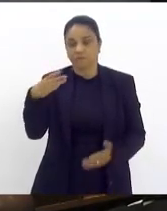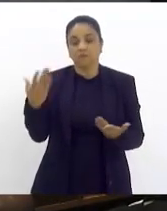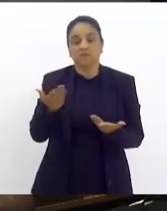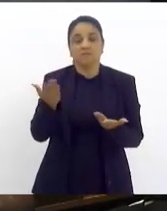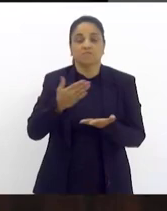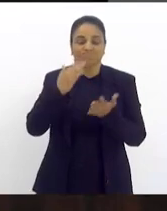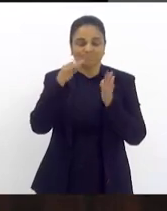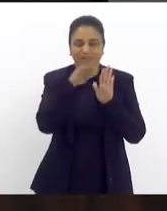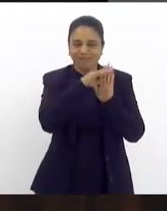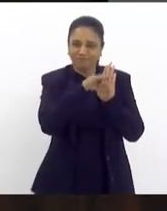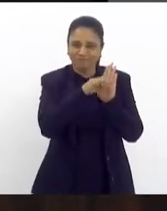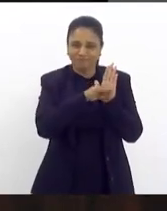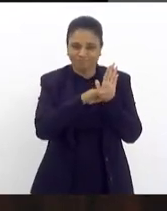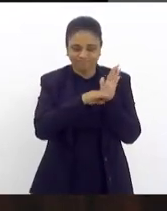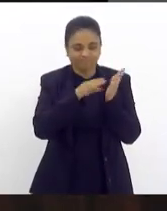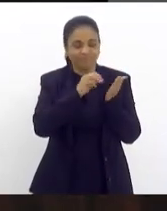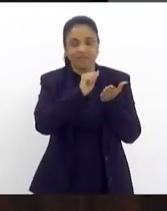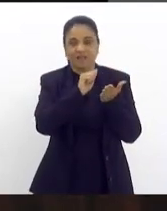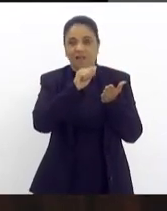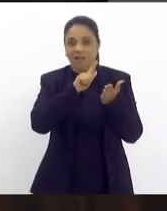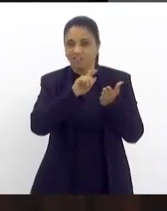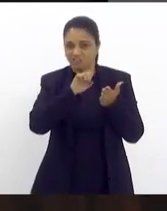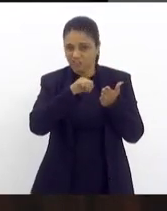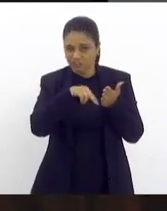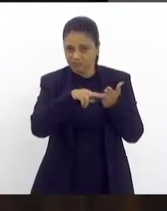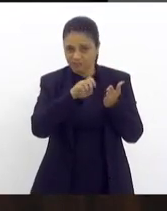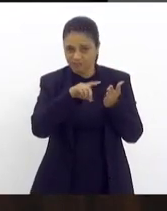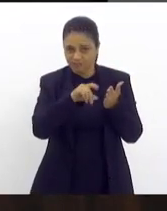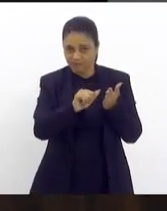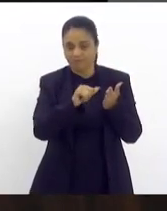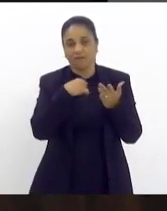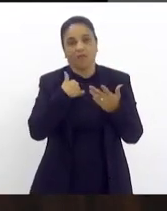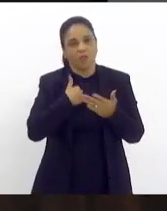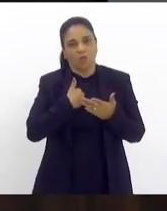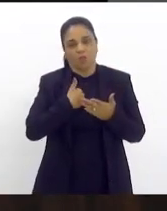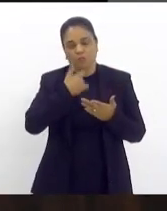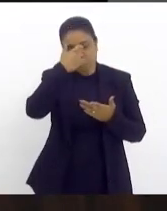e, logicamente, não poderia